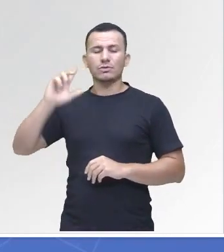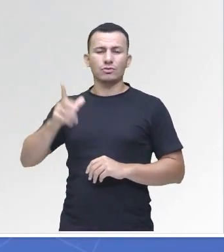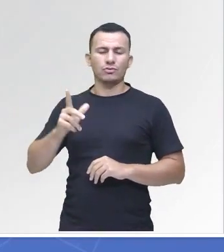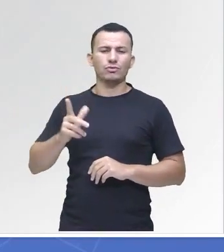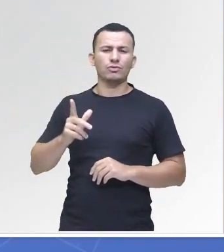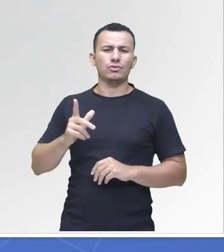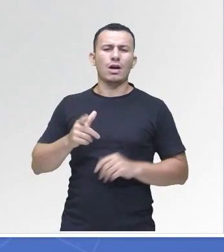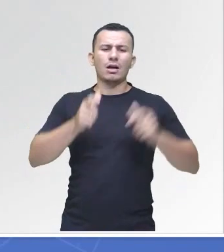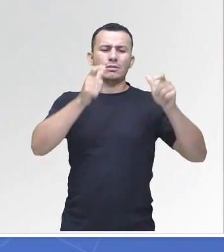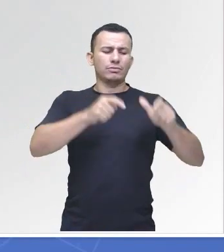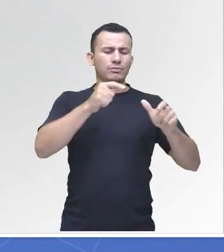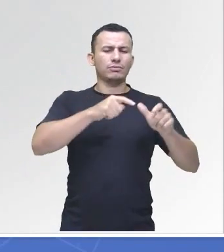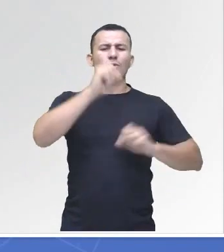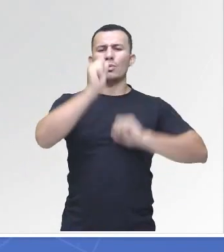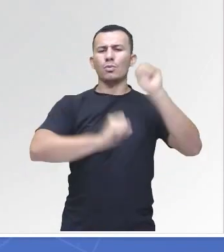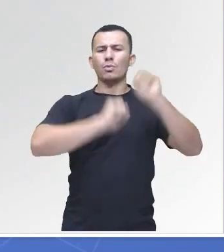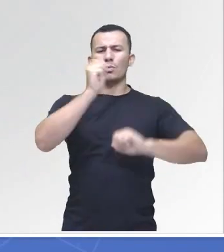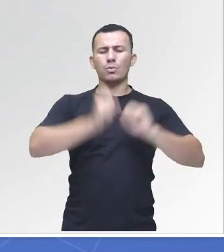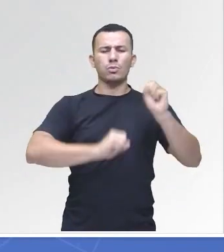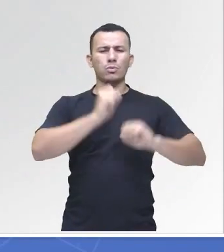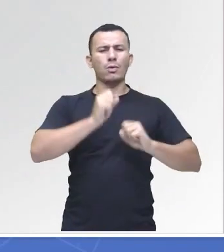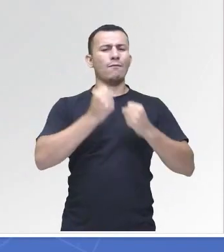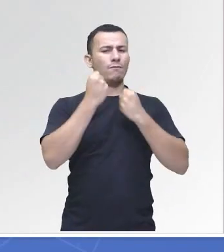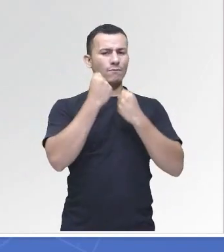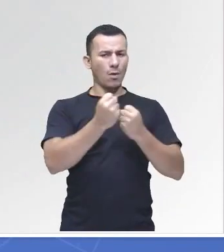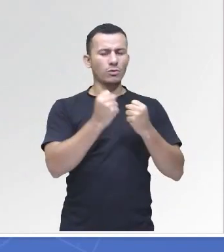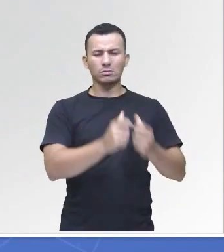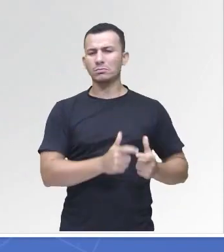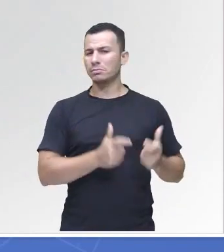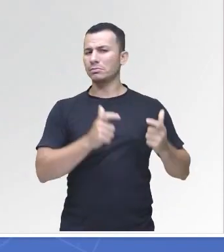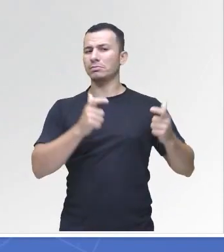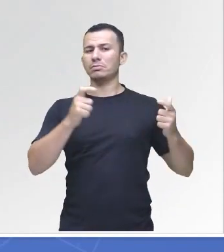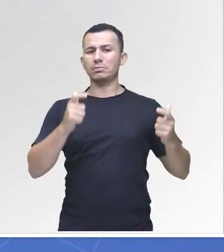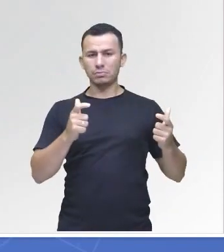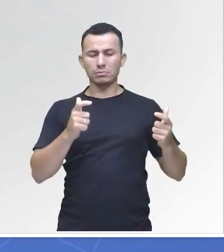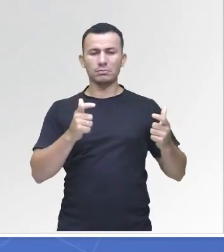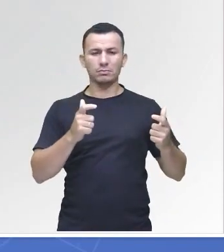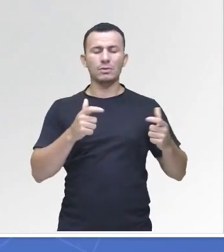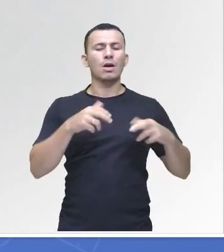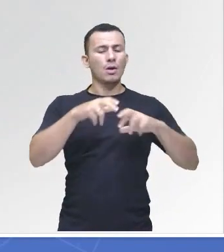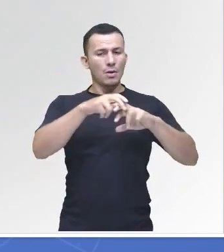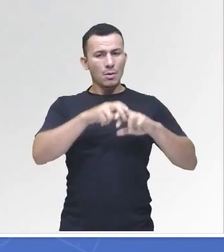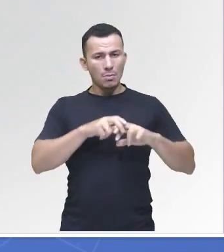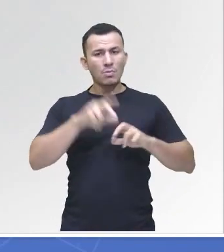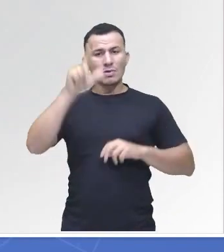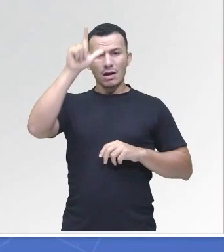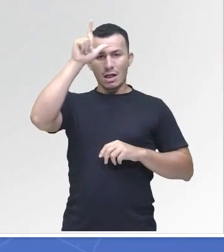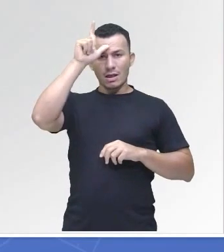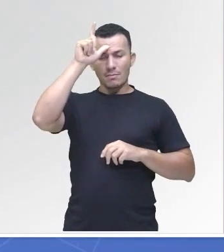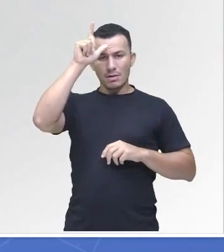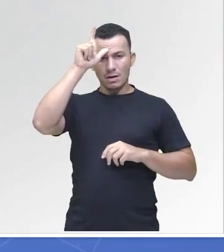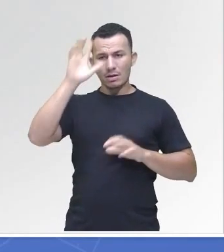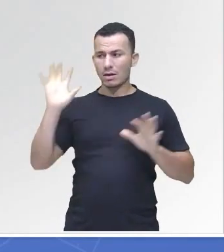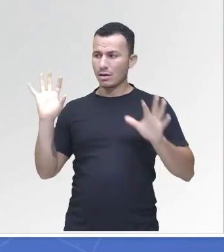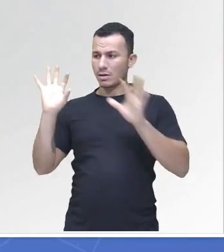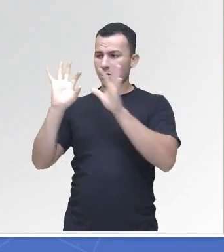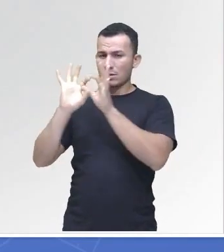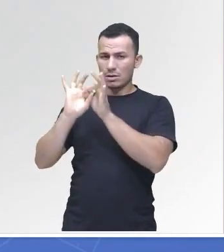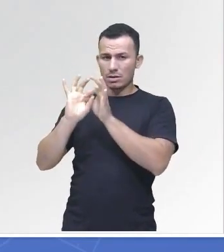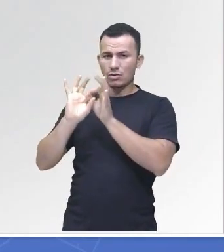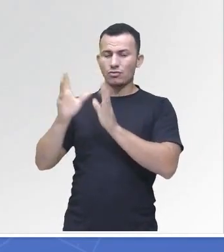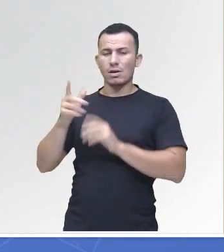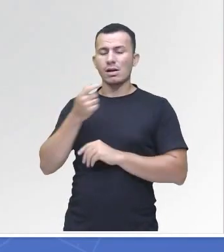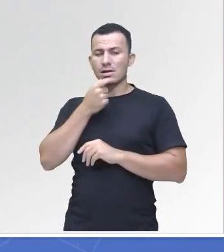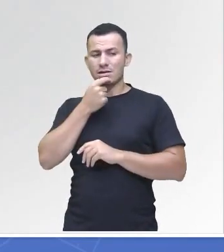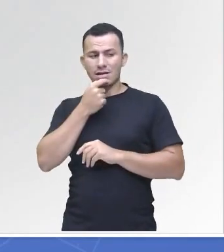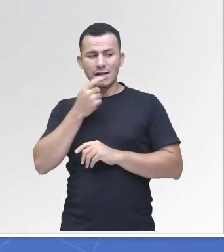potência bastante industrializada, tanto que a questão da unificação da Alemanha já causava medo à